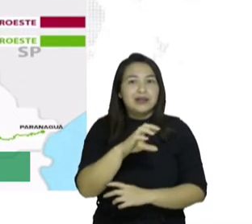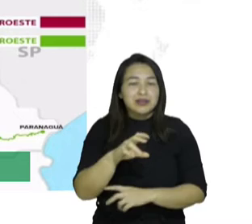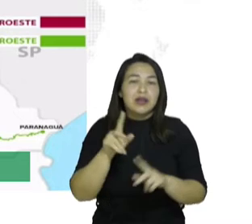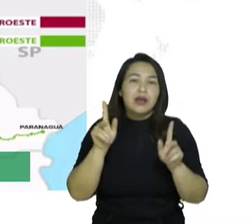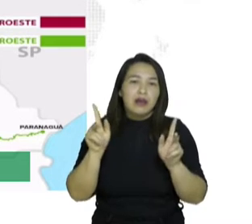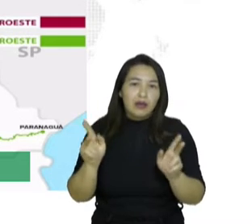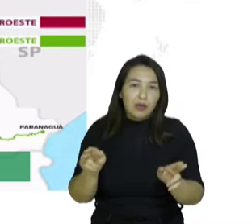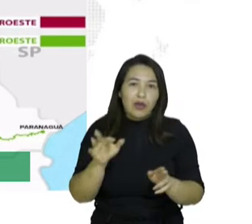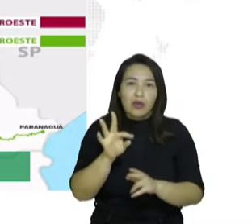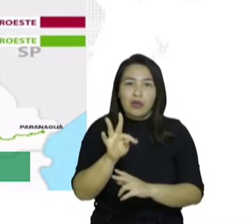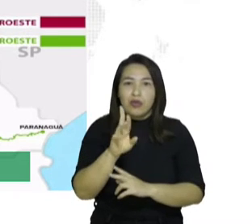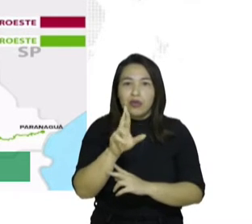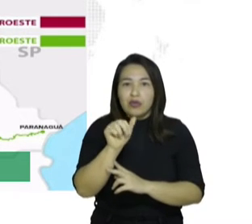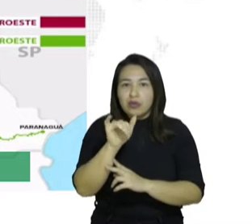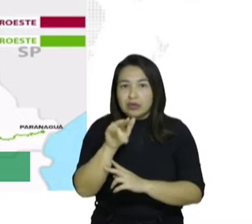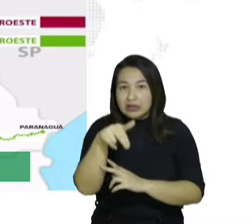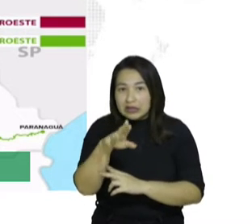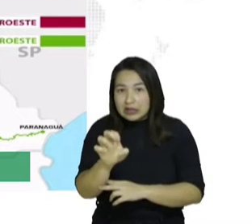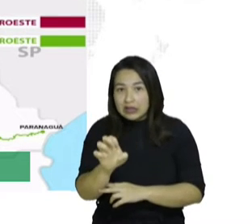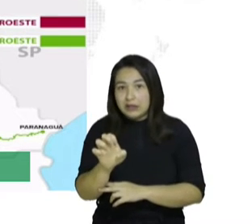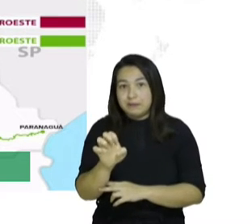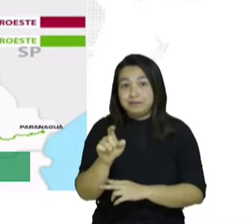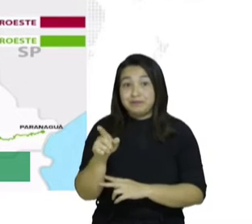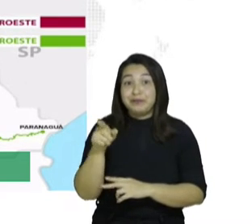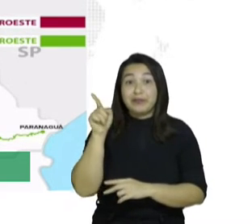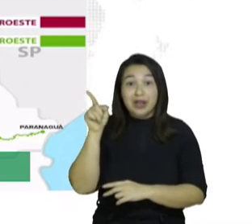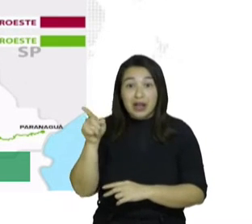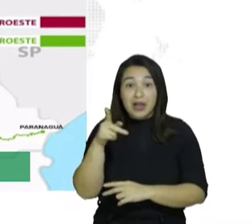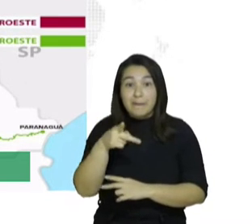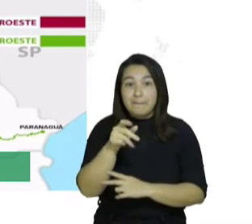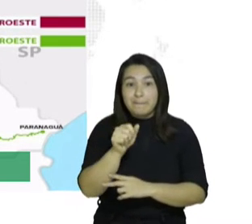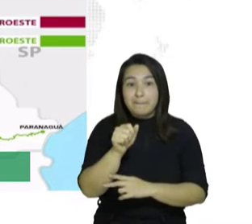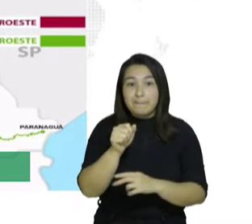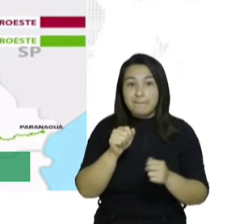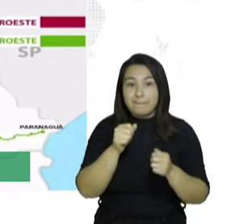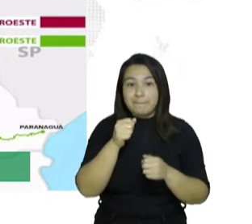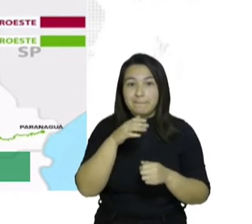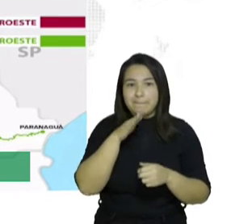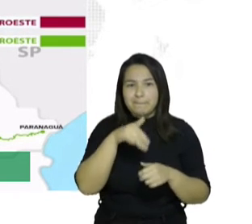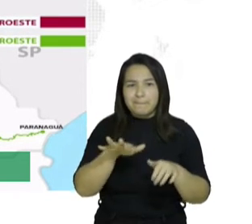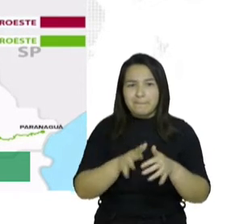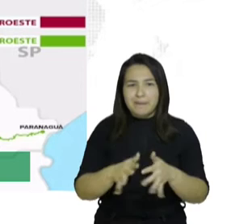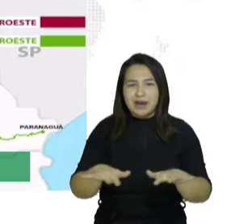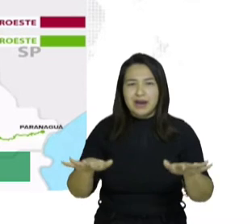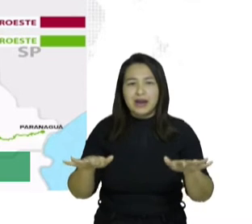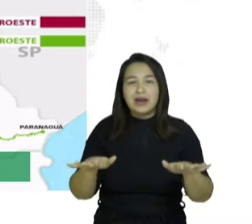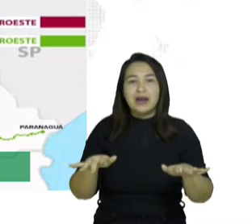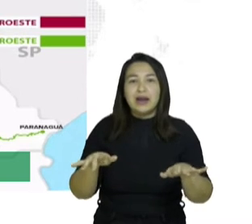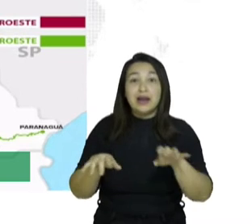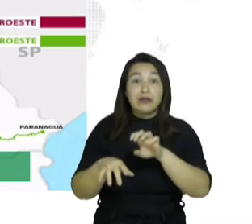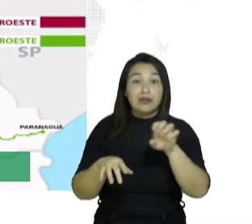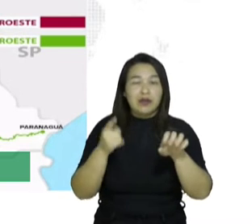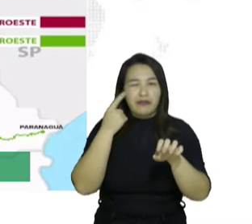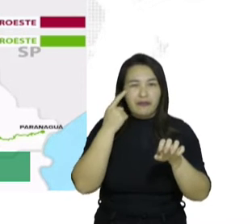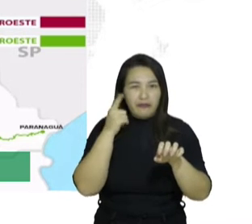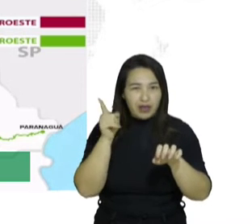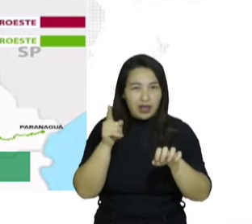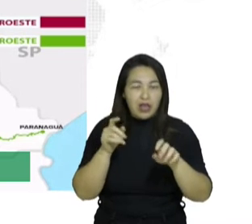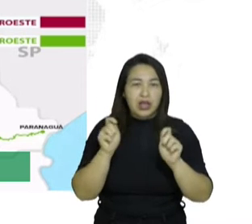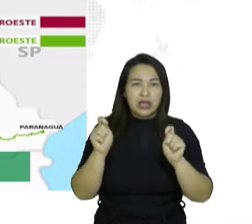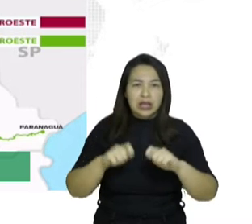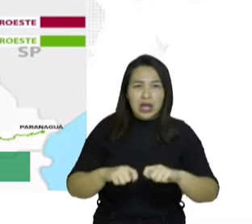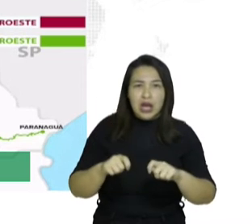bioceânico Pacífico E aí a necessidade de infraestrutura física do lado esquerdo todos os possíveis projetos de